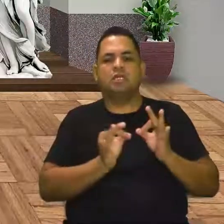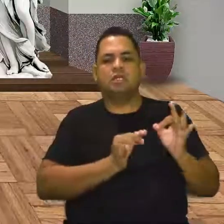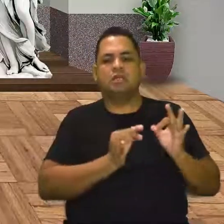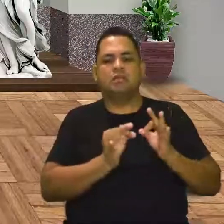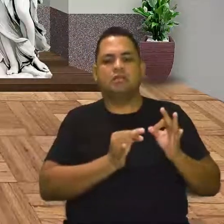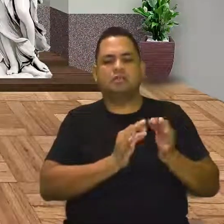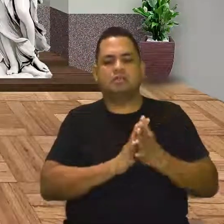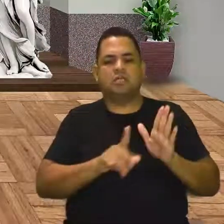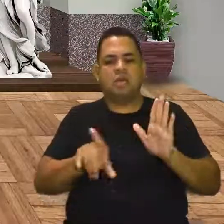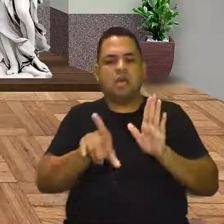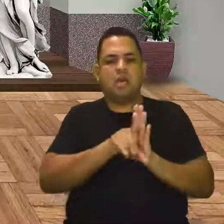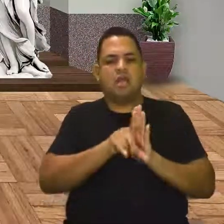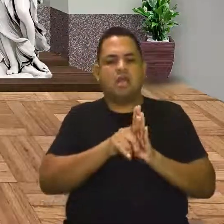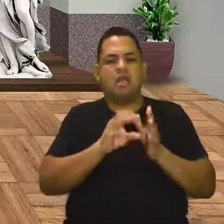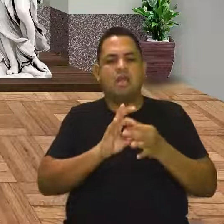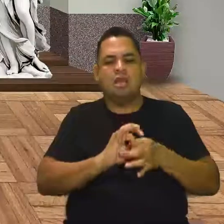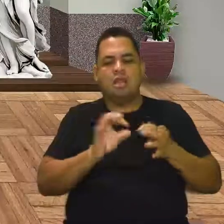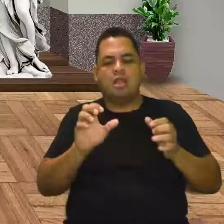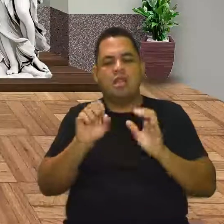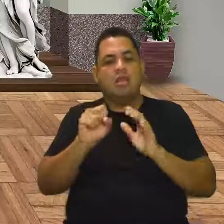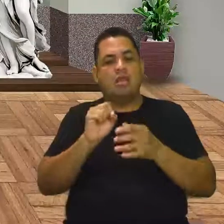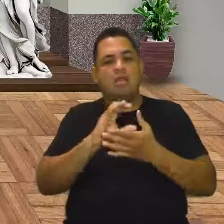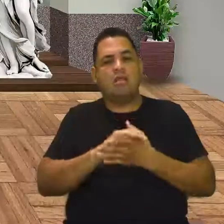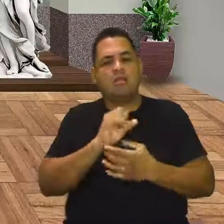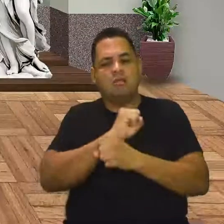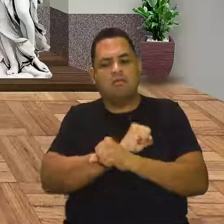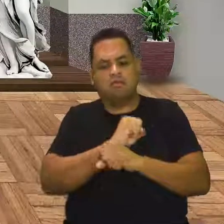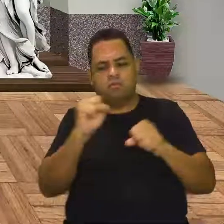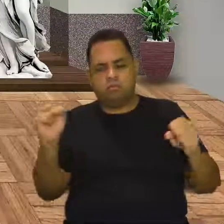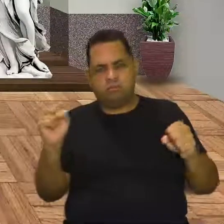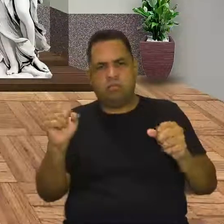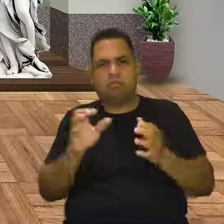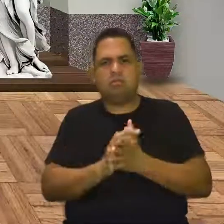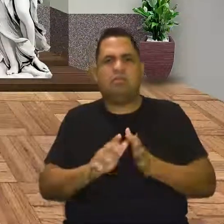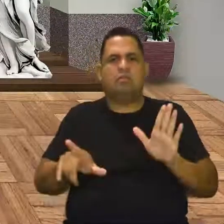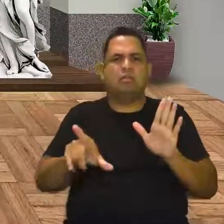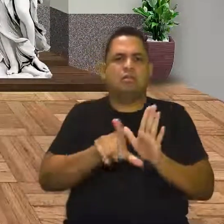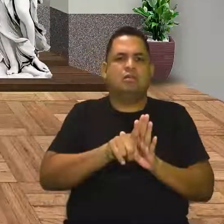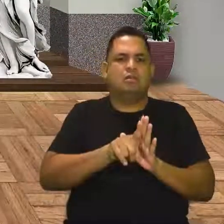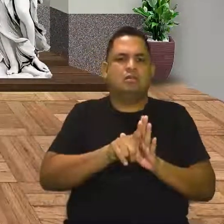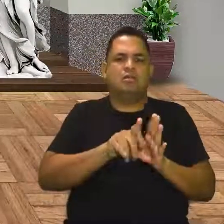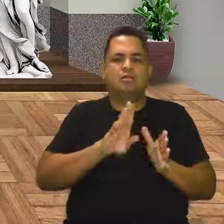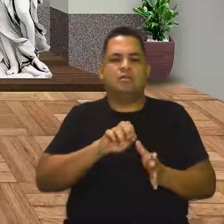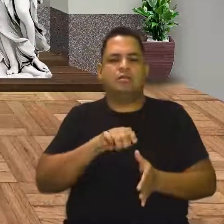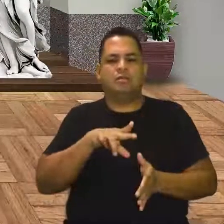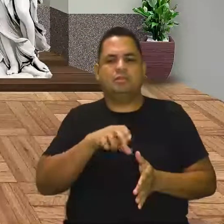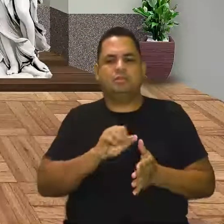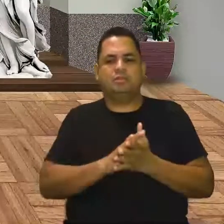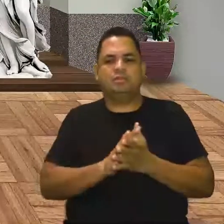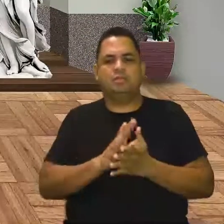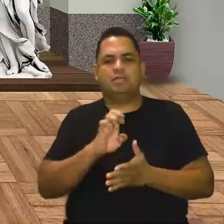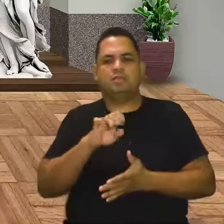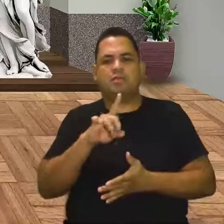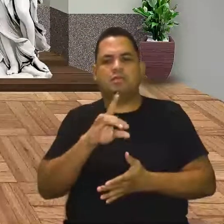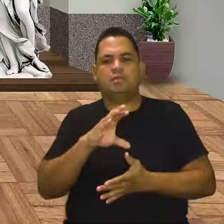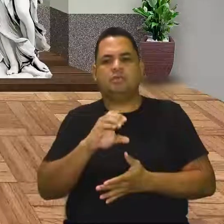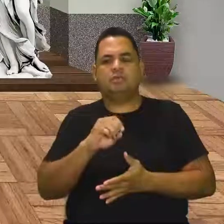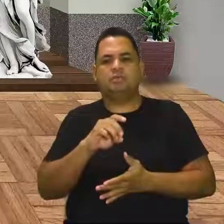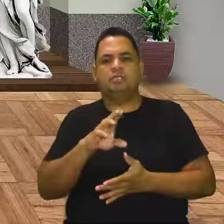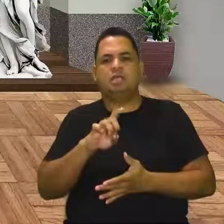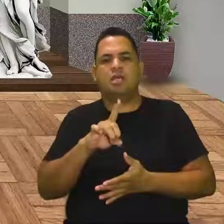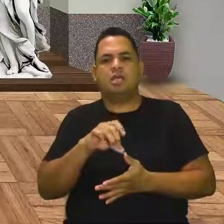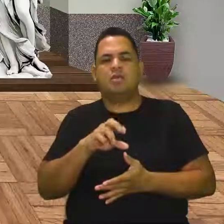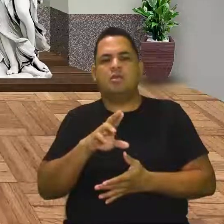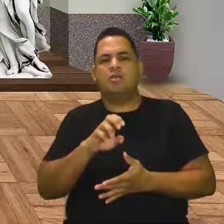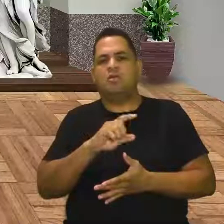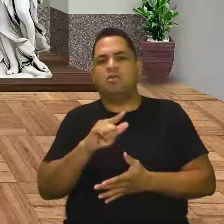leis abolicionistas, a lei Eusébio de Queiroz, a lei Bill Abidin, Eusébio de Queiroz, ventre